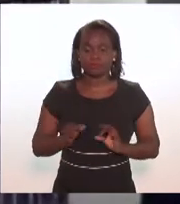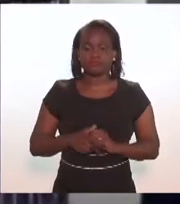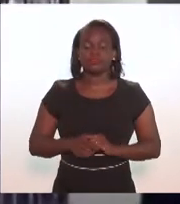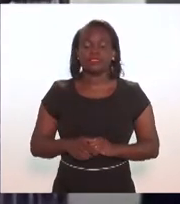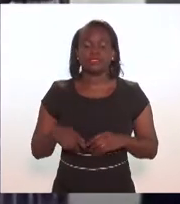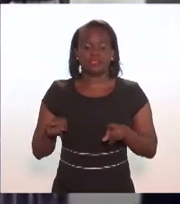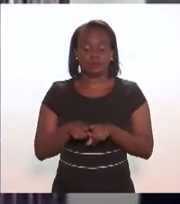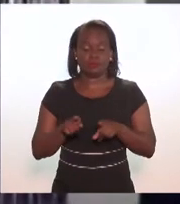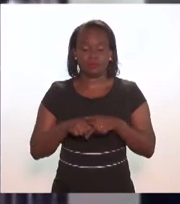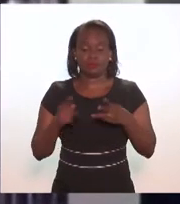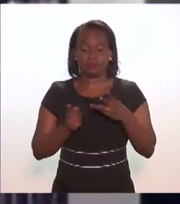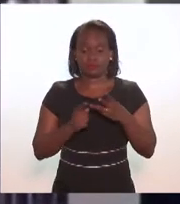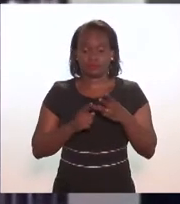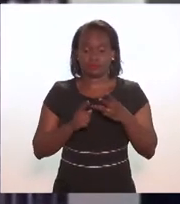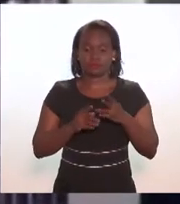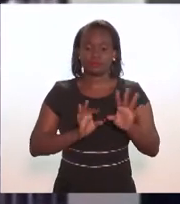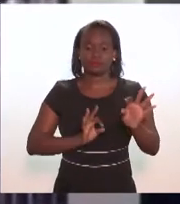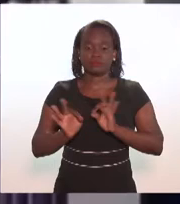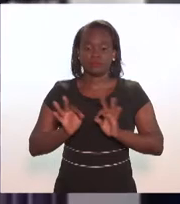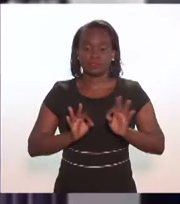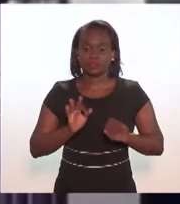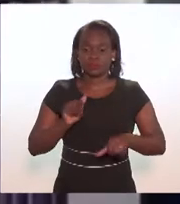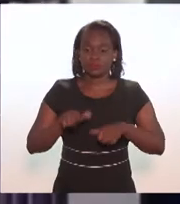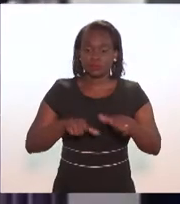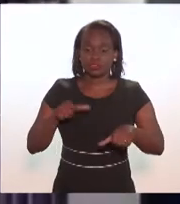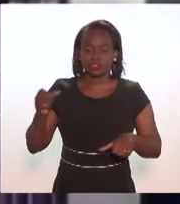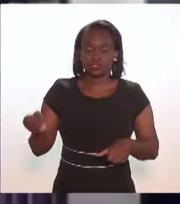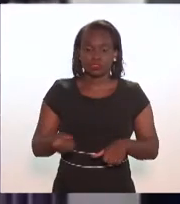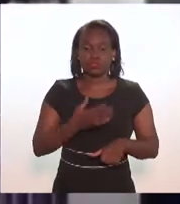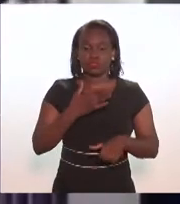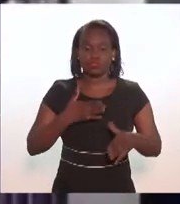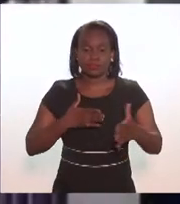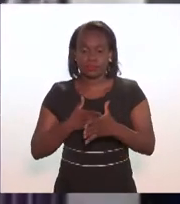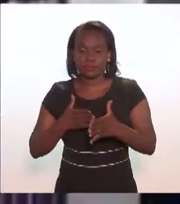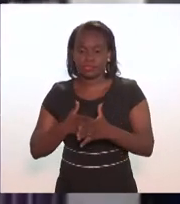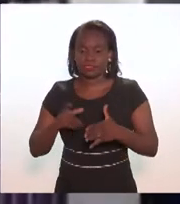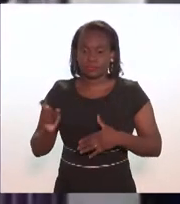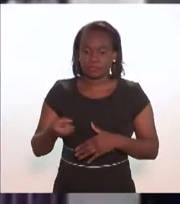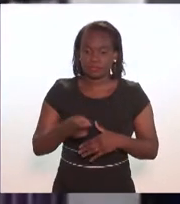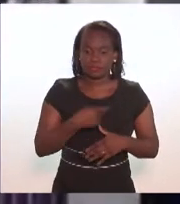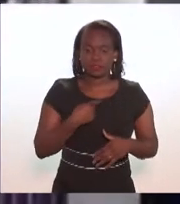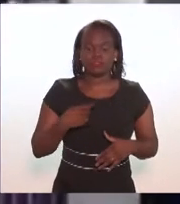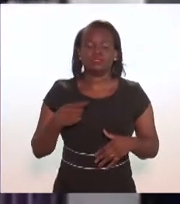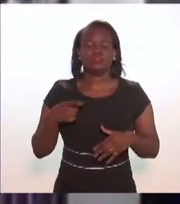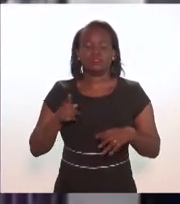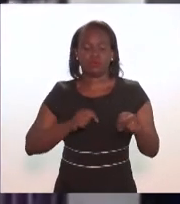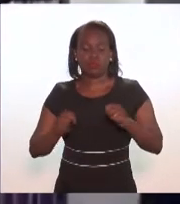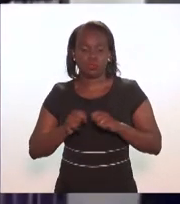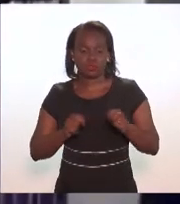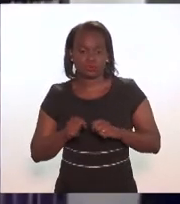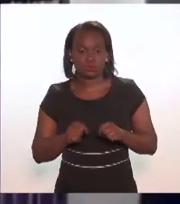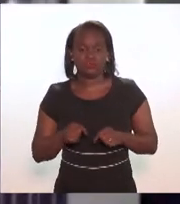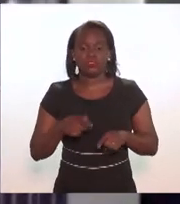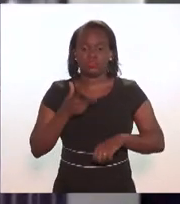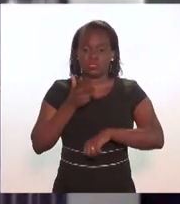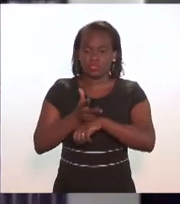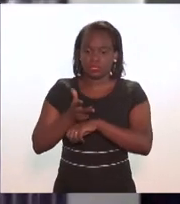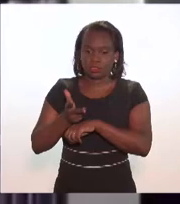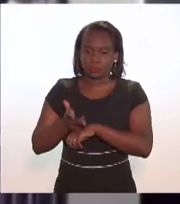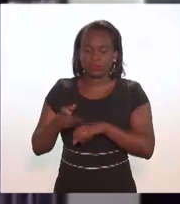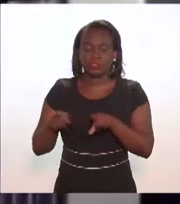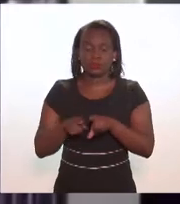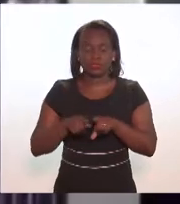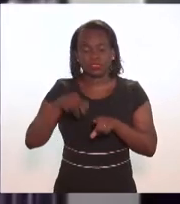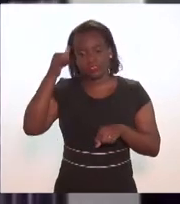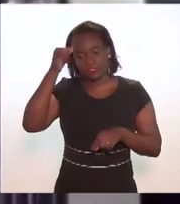o projeto de modernização das barreiras fiscais com controle por câmaras, o combate